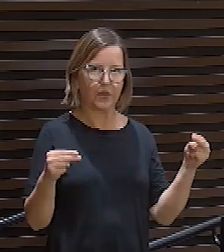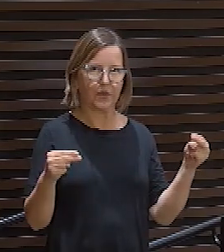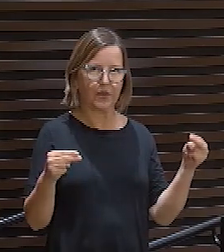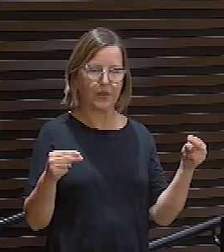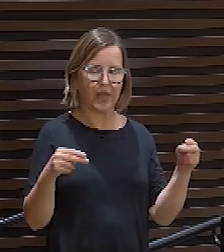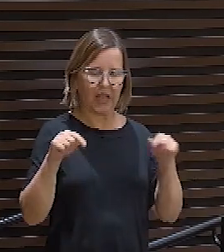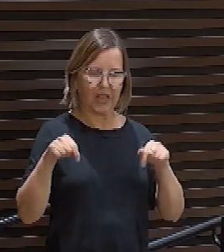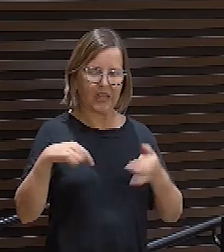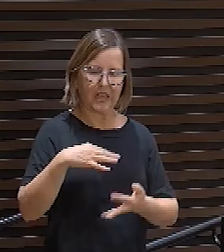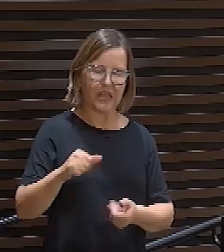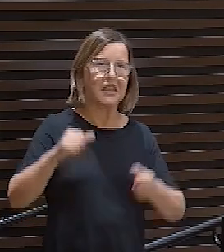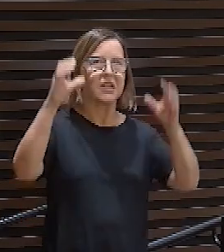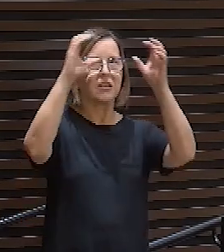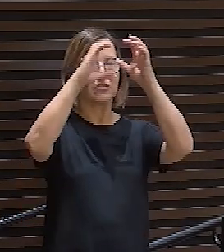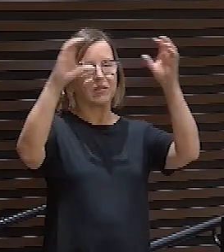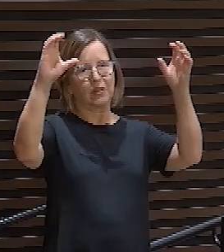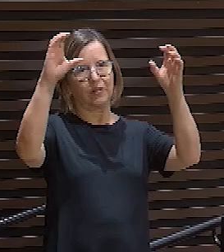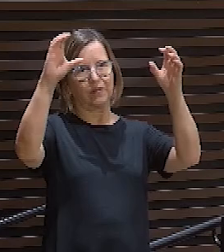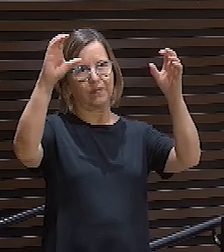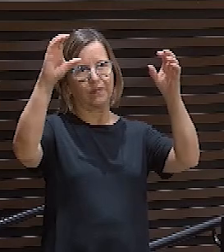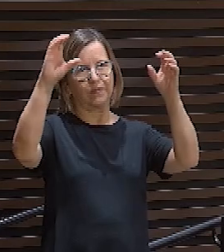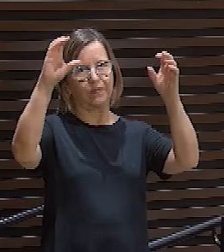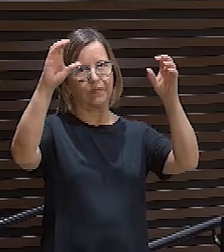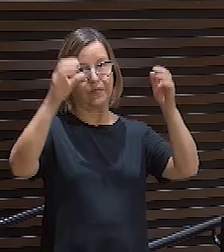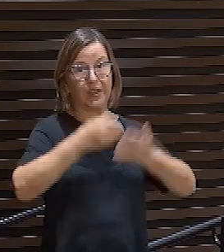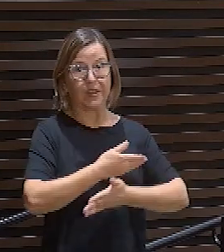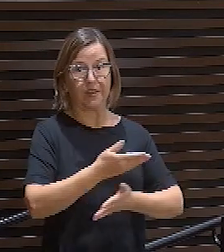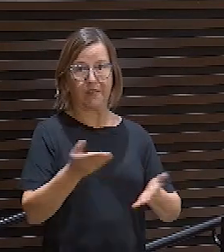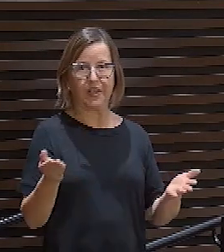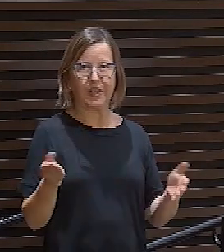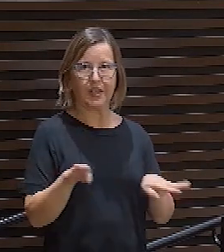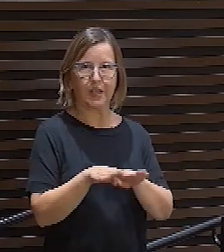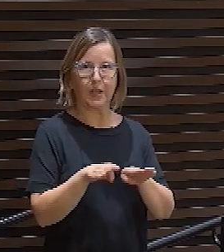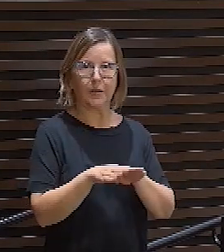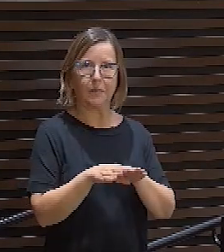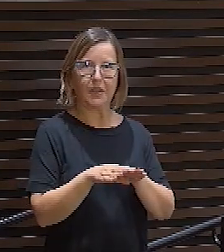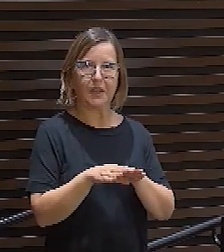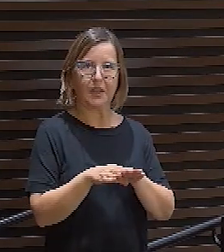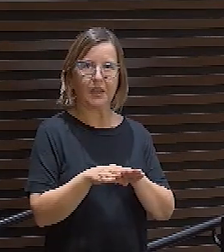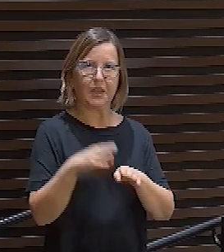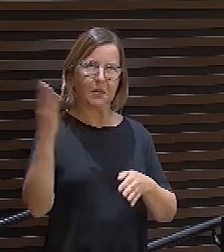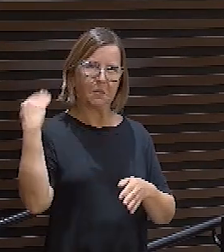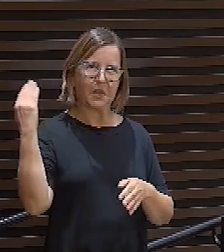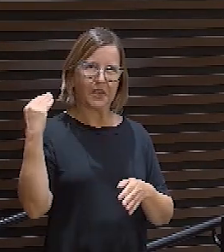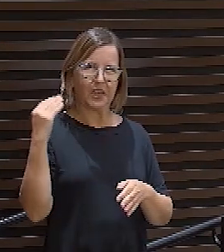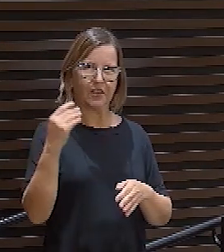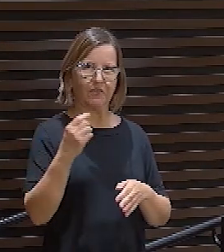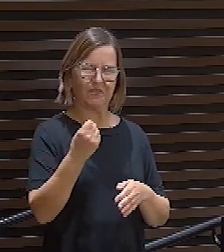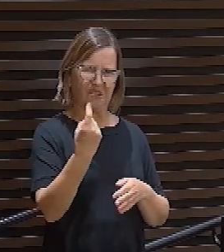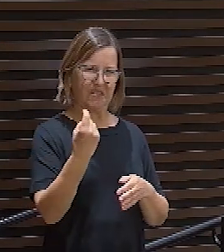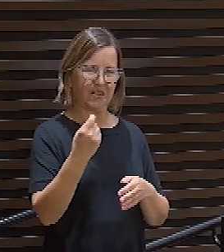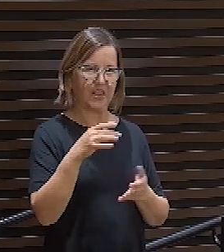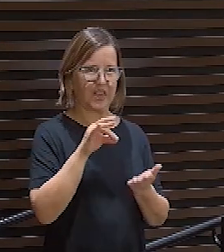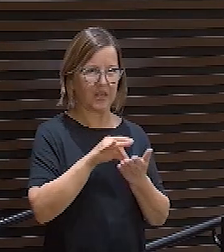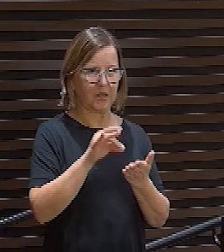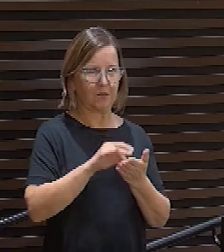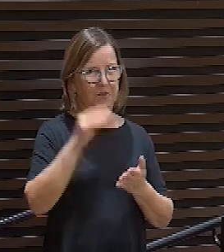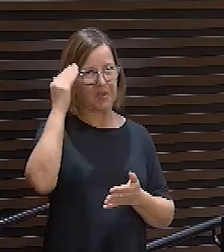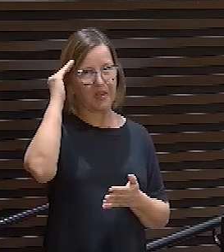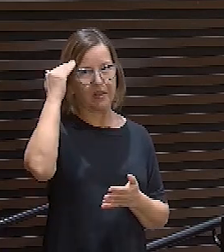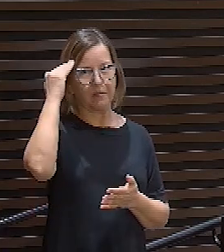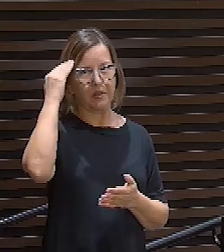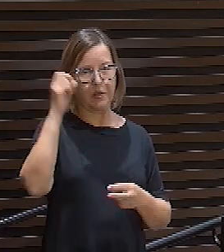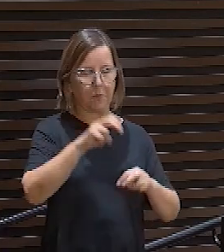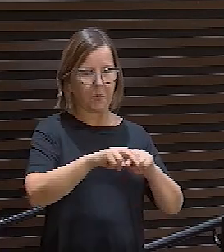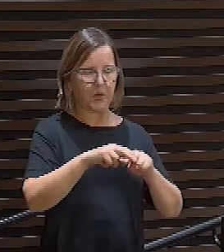a terra, quer nos céus. E a vós outros também, que outrora éreis estranhos e inimigos no entendimento pelas